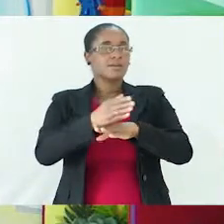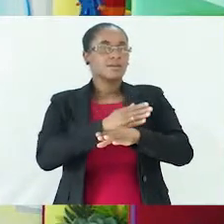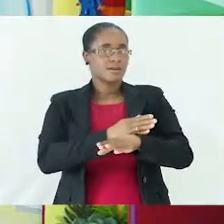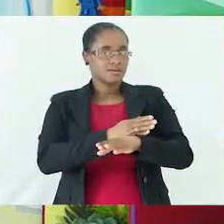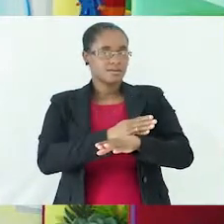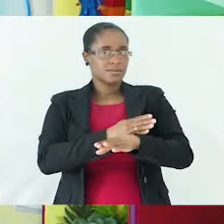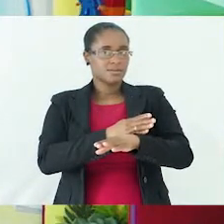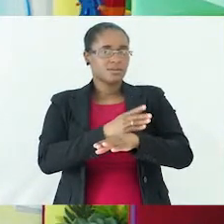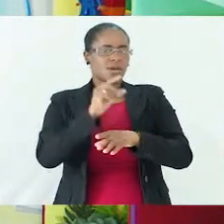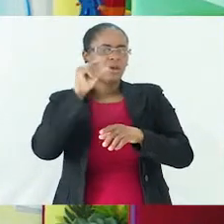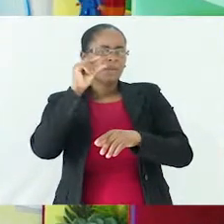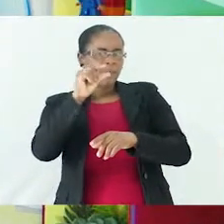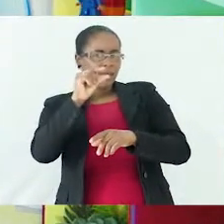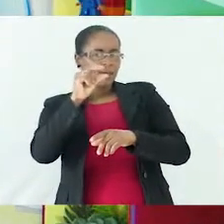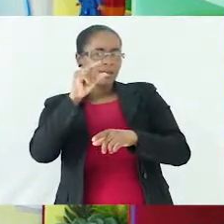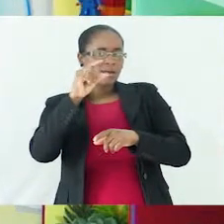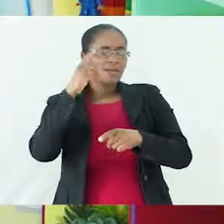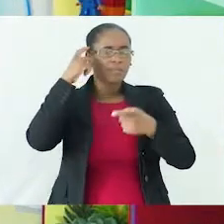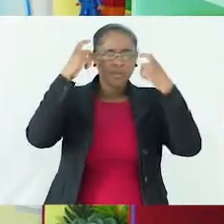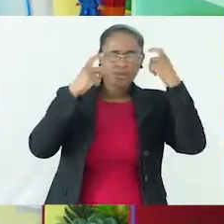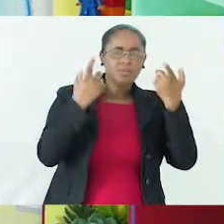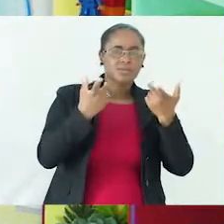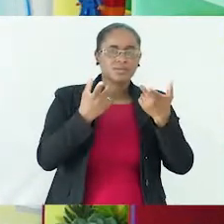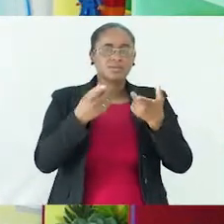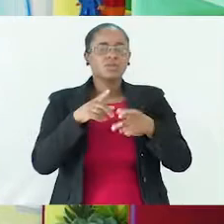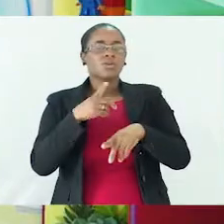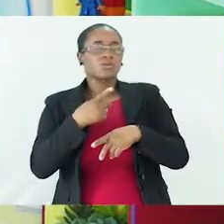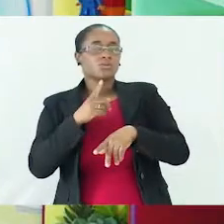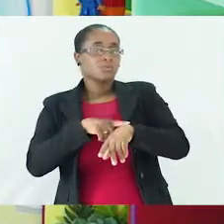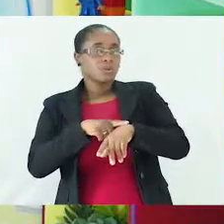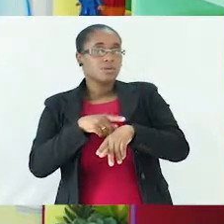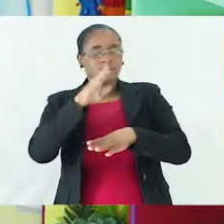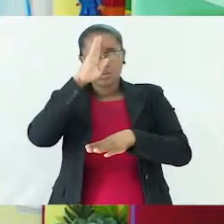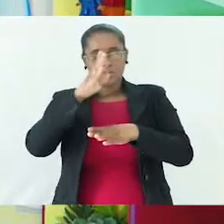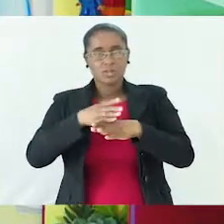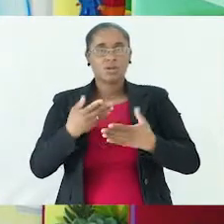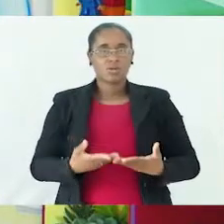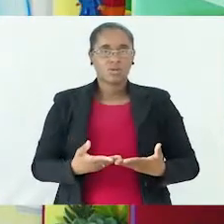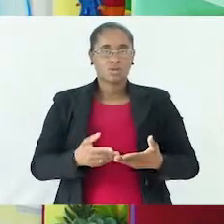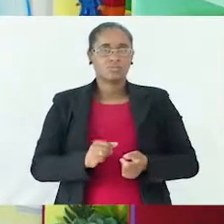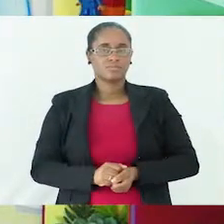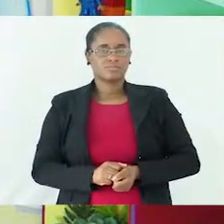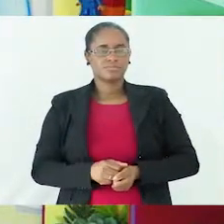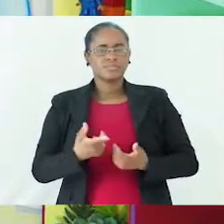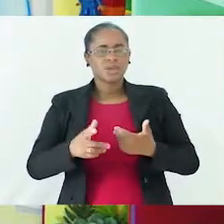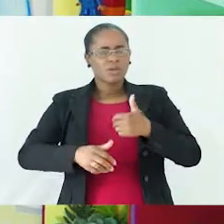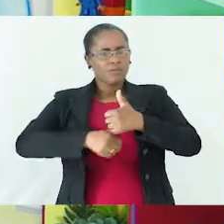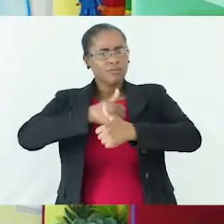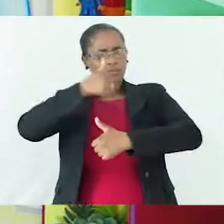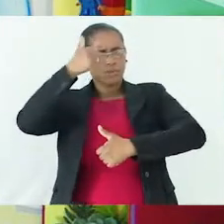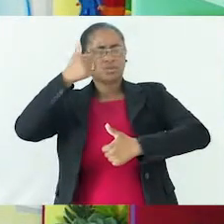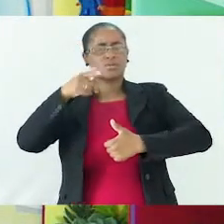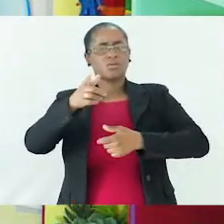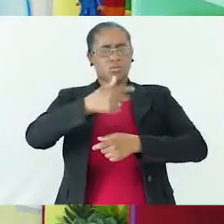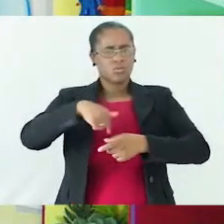antes, uma pequena reflexão sobre o momento que estamos a atravessar. Aguardamos vencer o